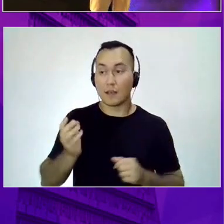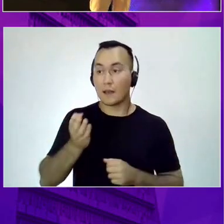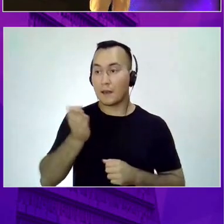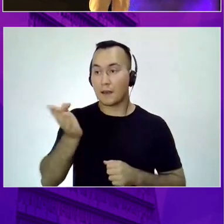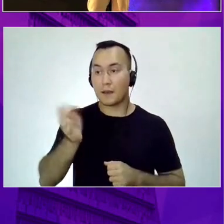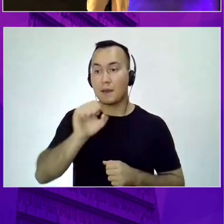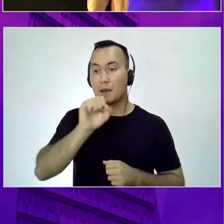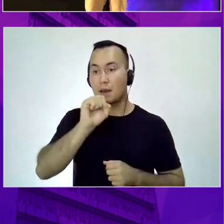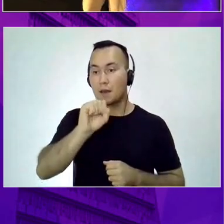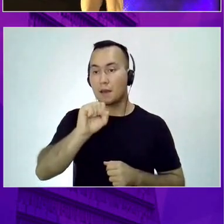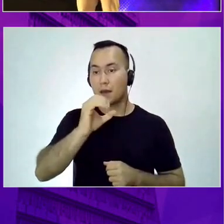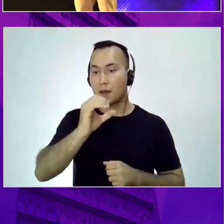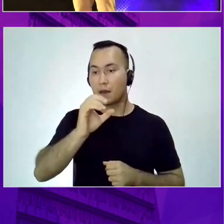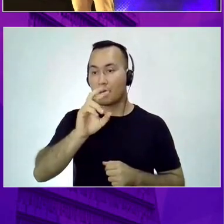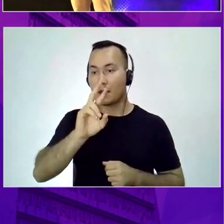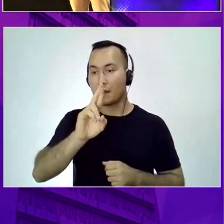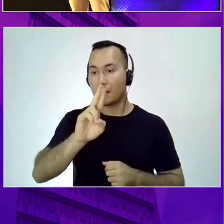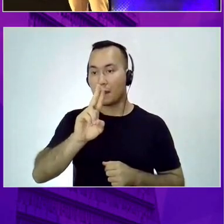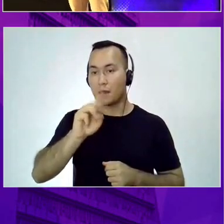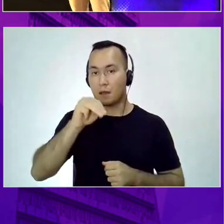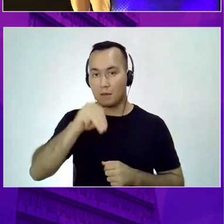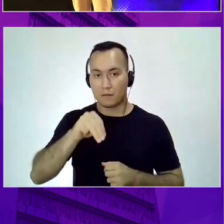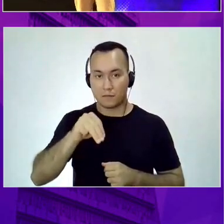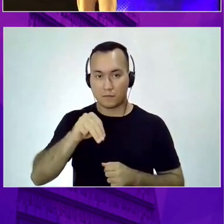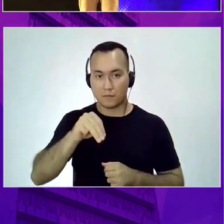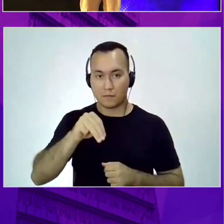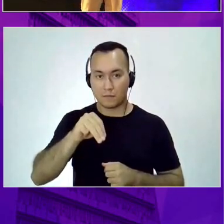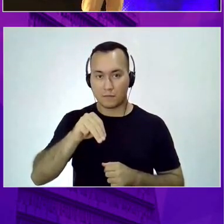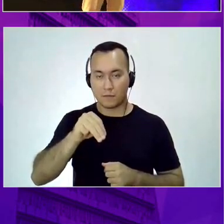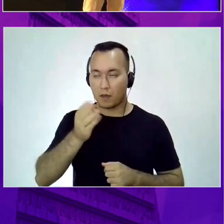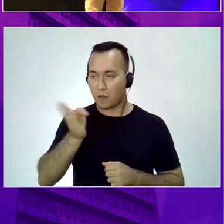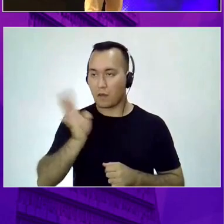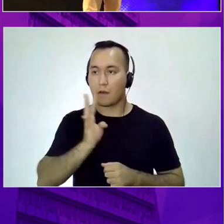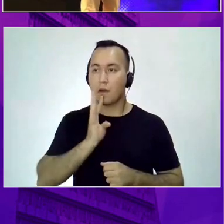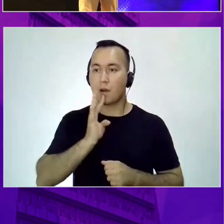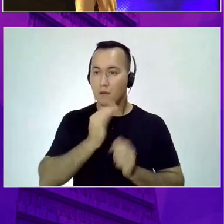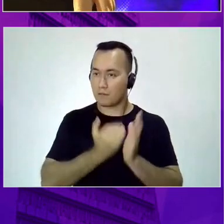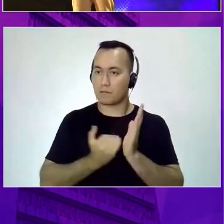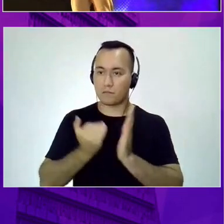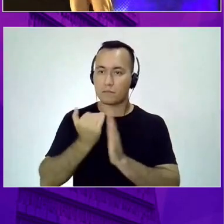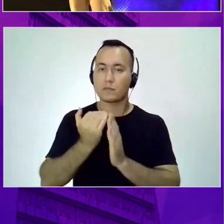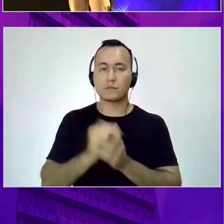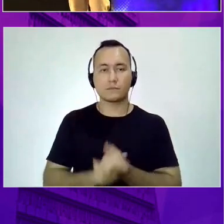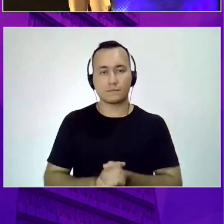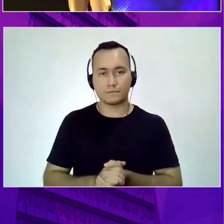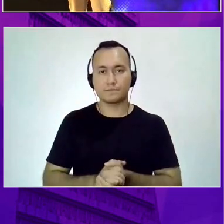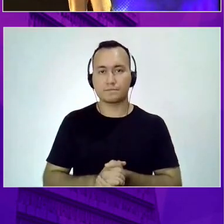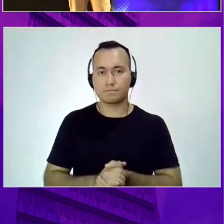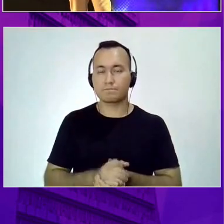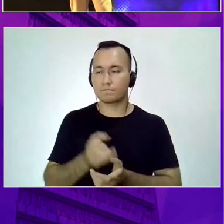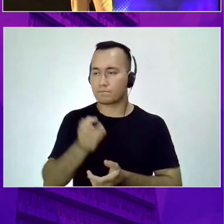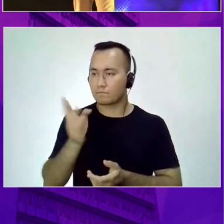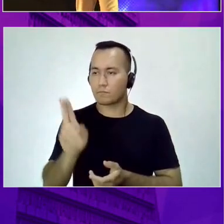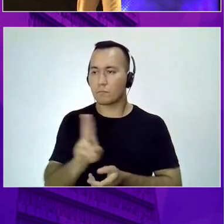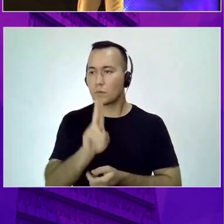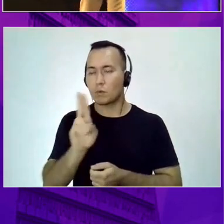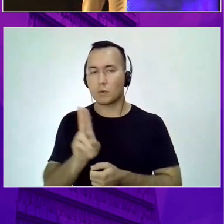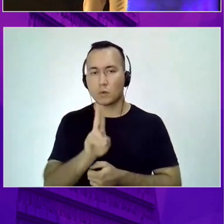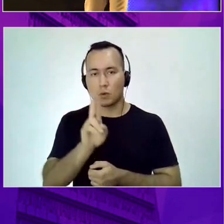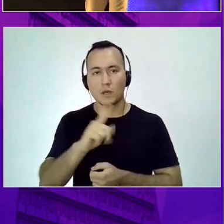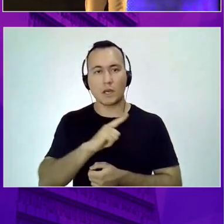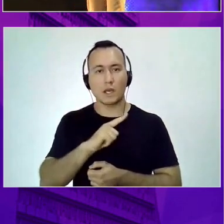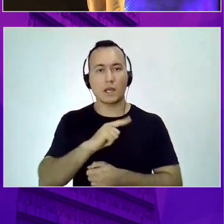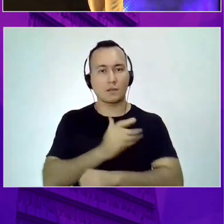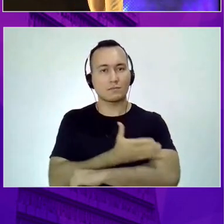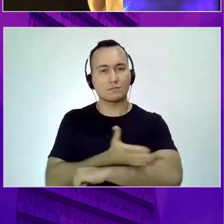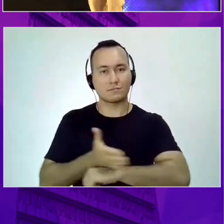melhor. E aí lá vai a adaptação. Vamos ajudar o time a trabalhar com o Scrum. Será que para